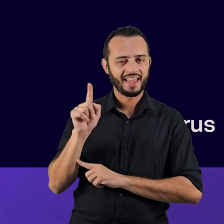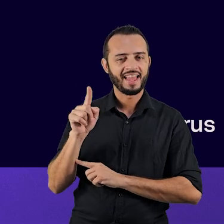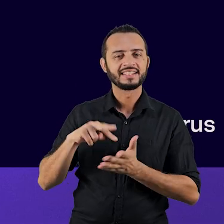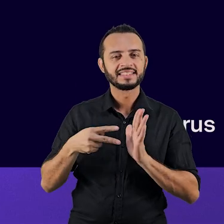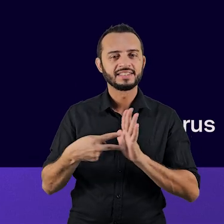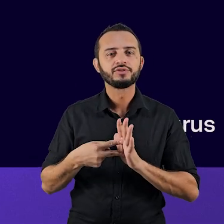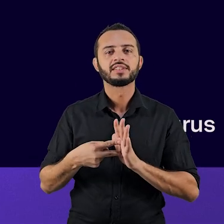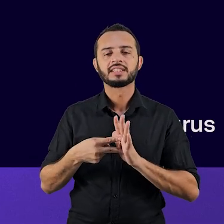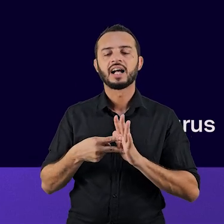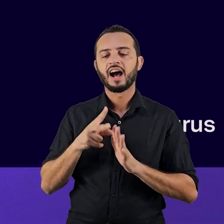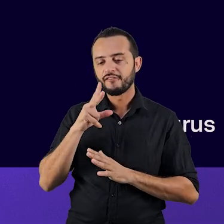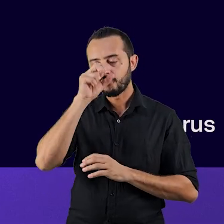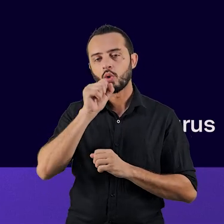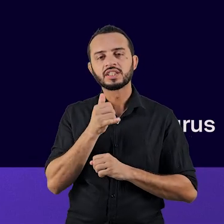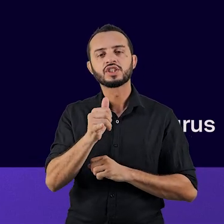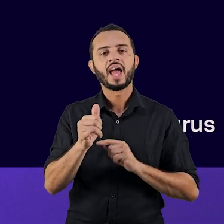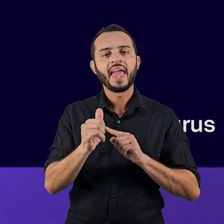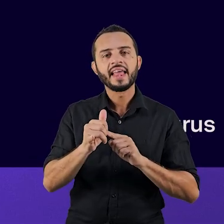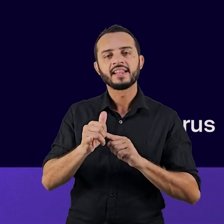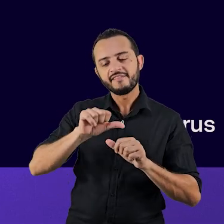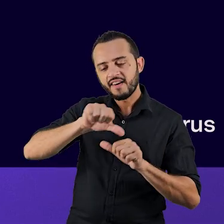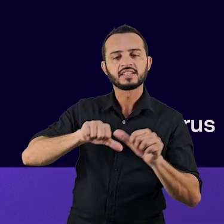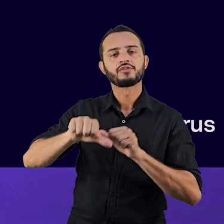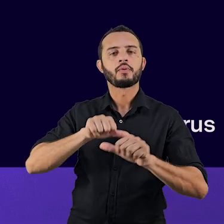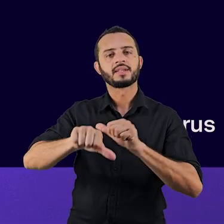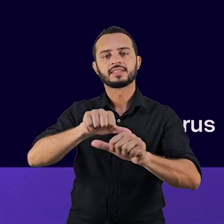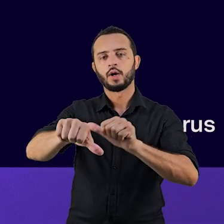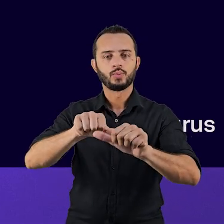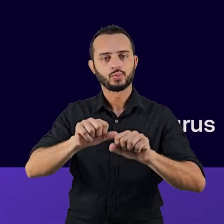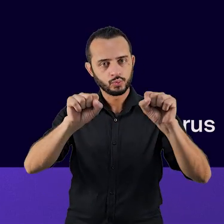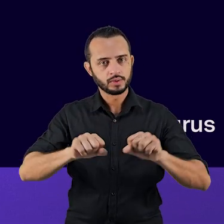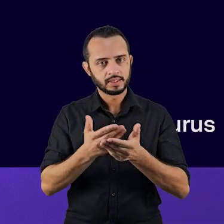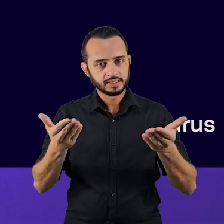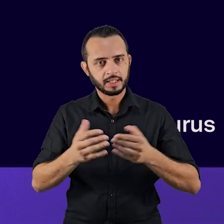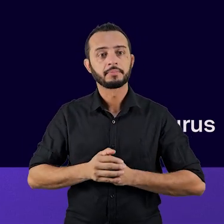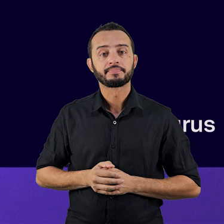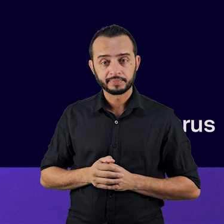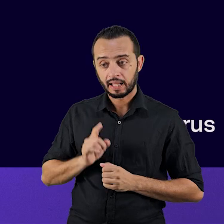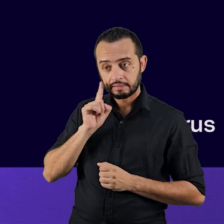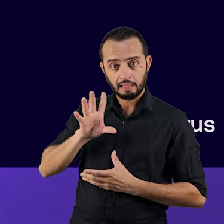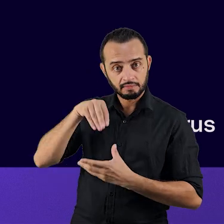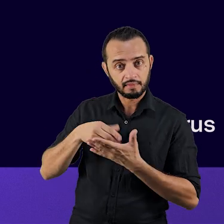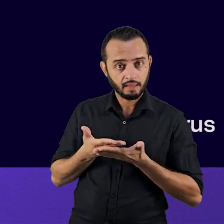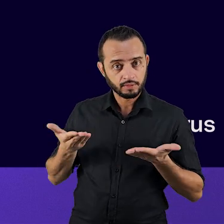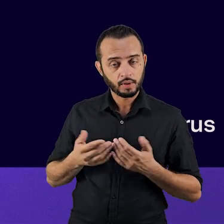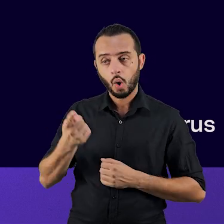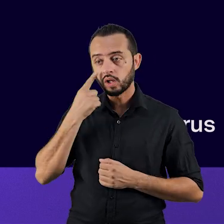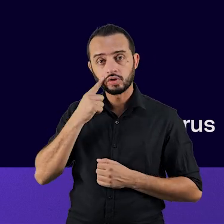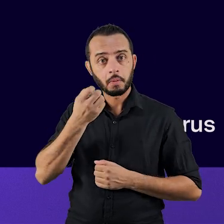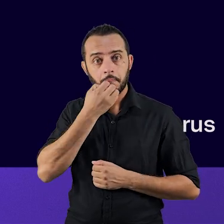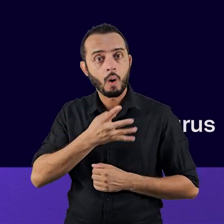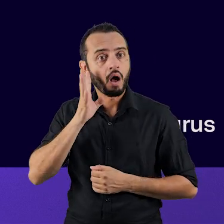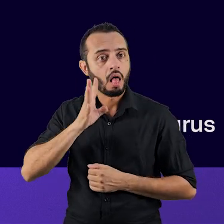de hamiltoniano. Ele é o gerador de transformações temporais no seu sistema. E a energia está ali dentro. Olha só